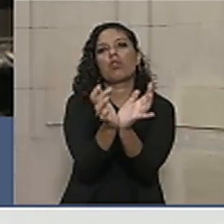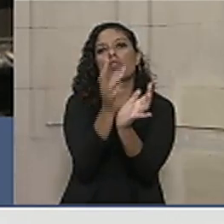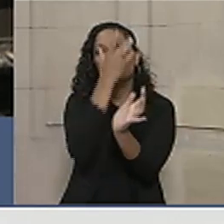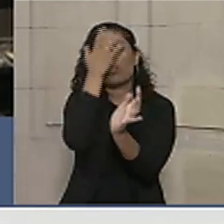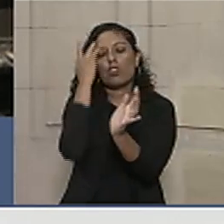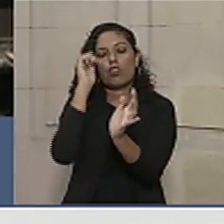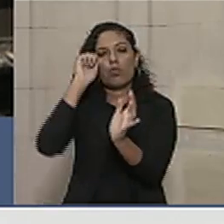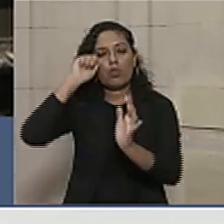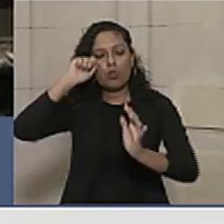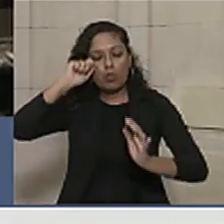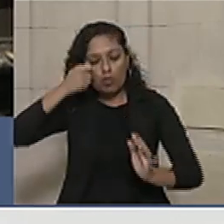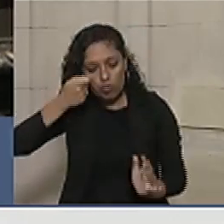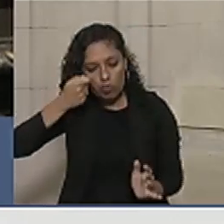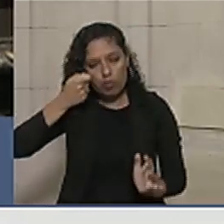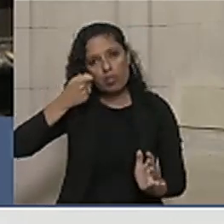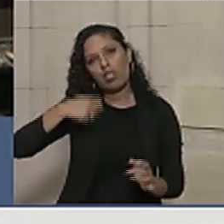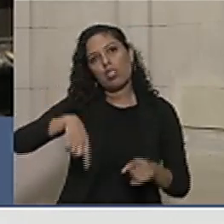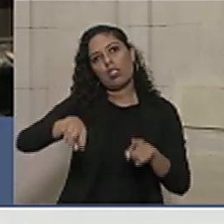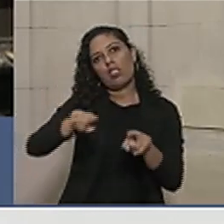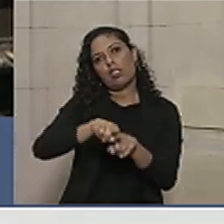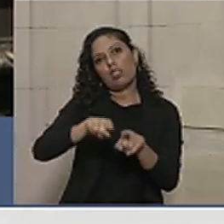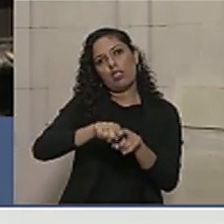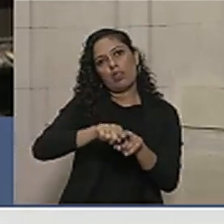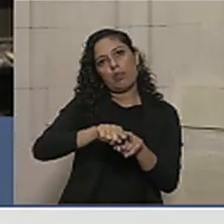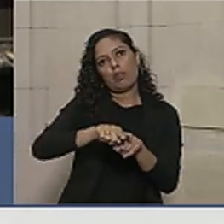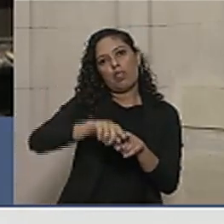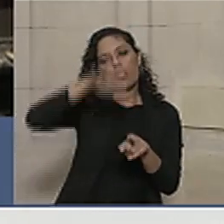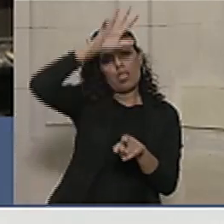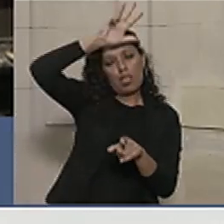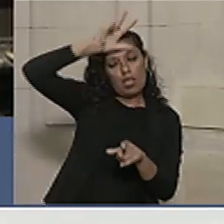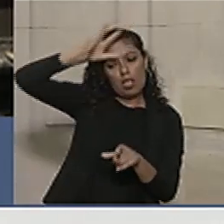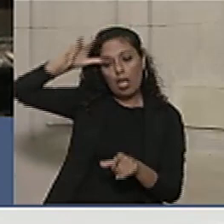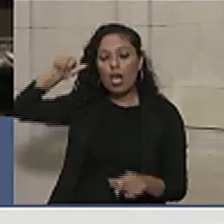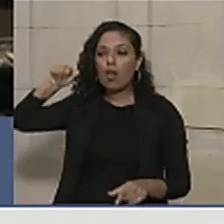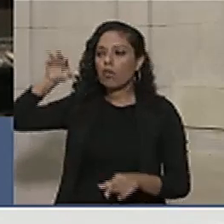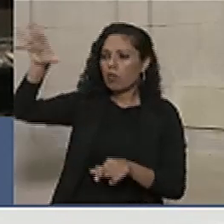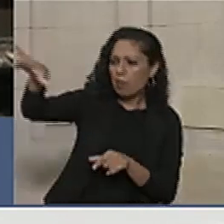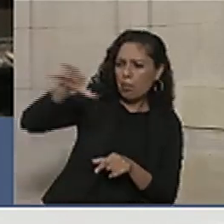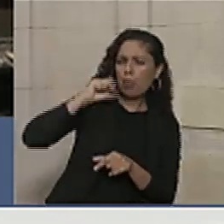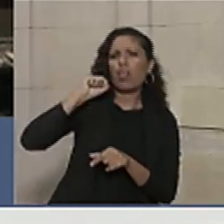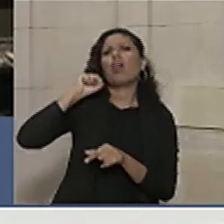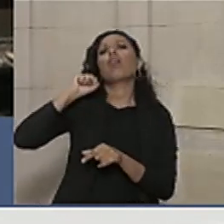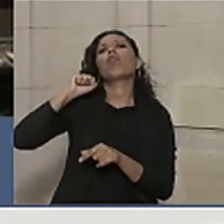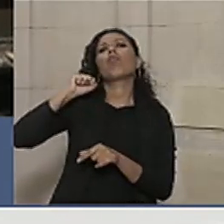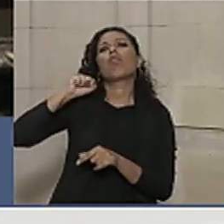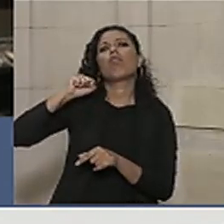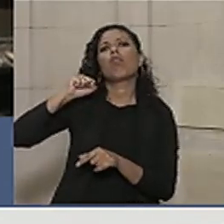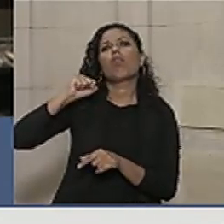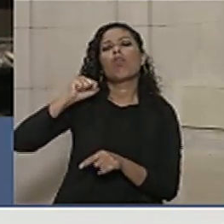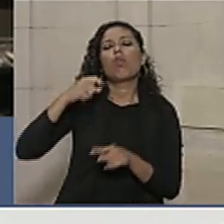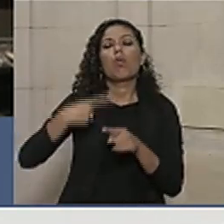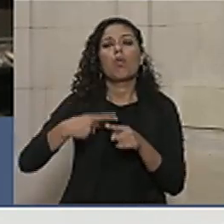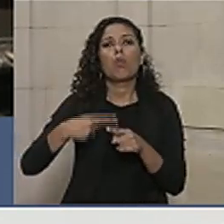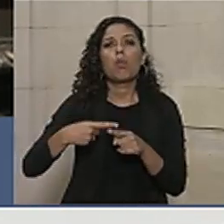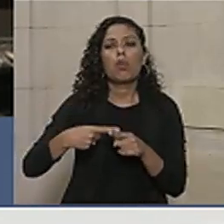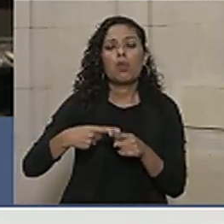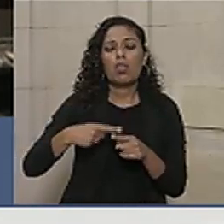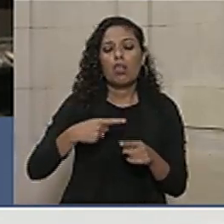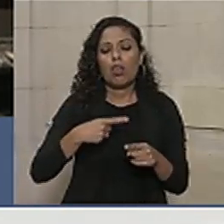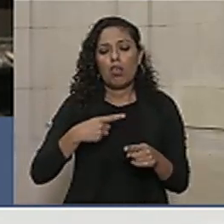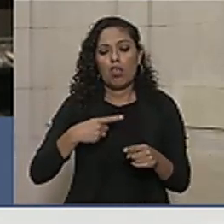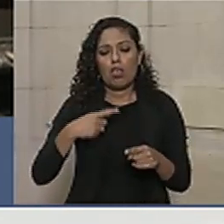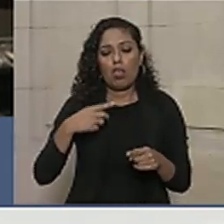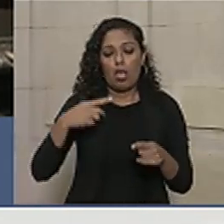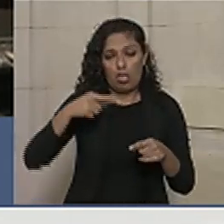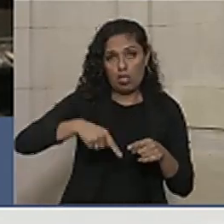em África. Então, eu me solidarizo porque por muitas vezes o racismo